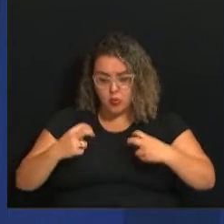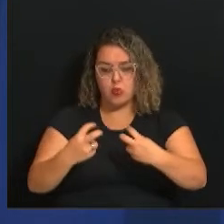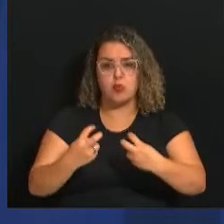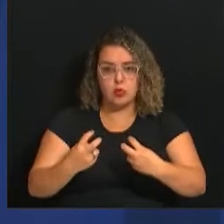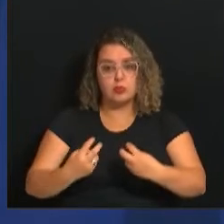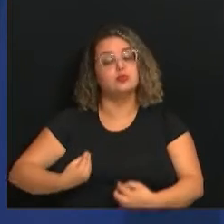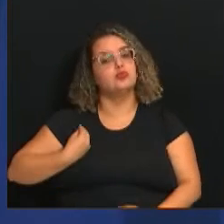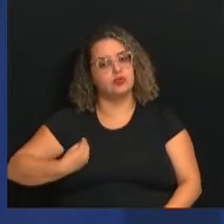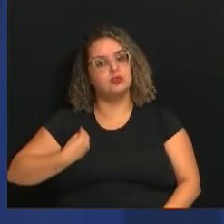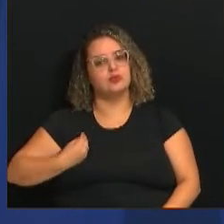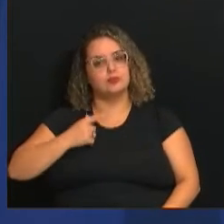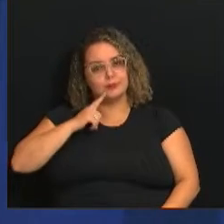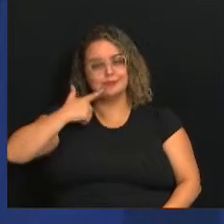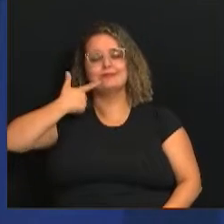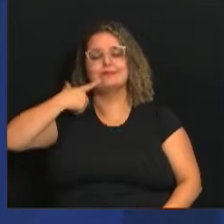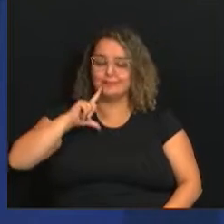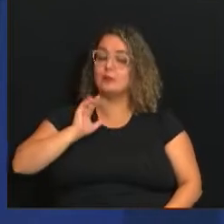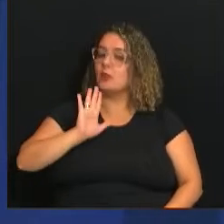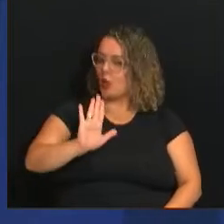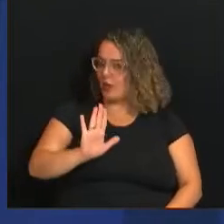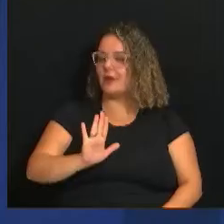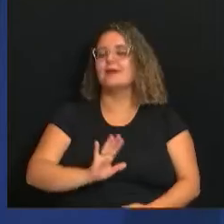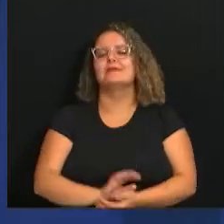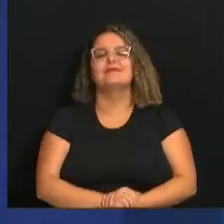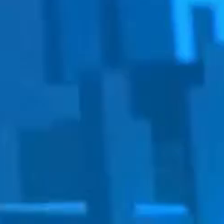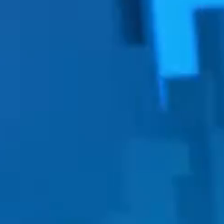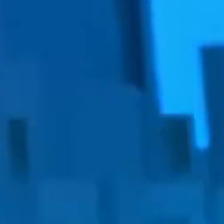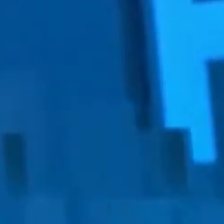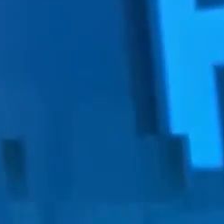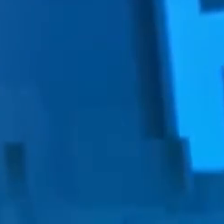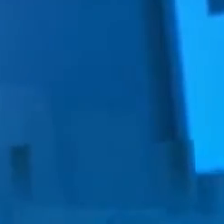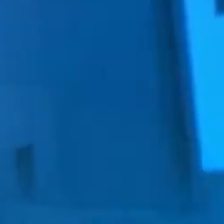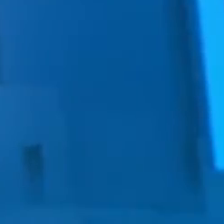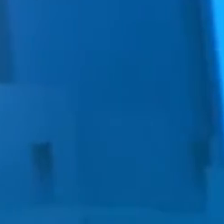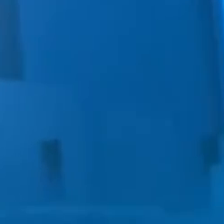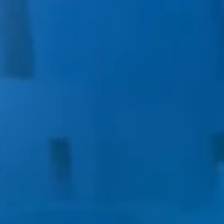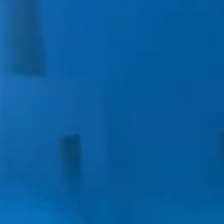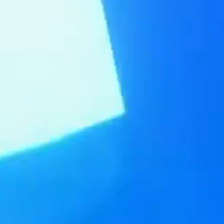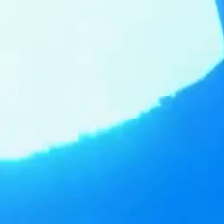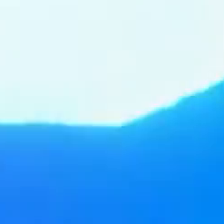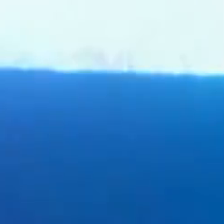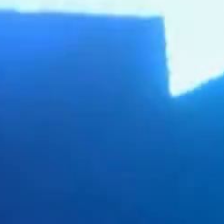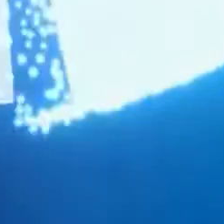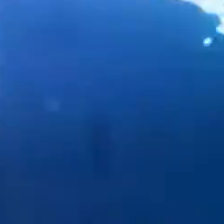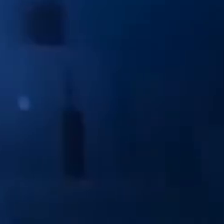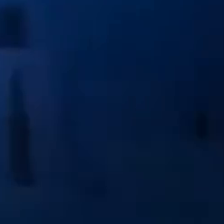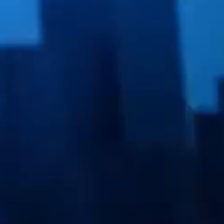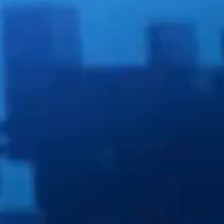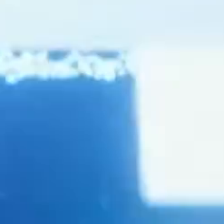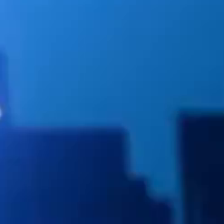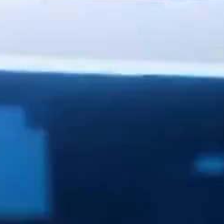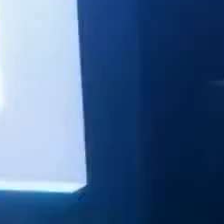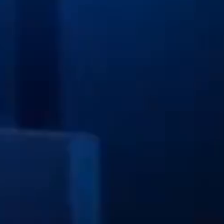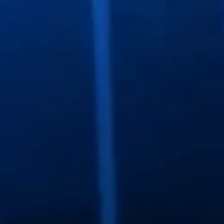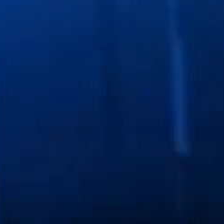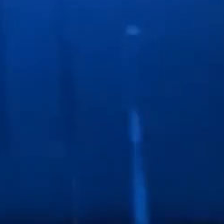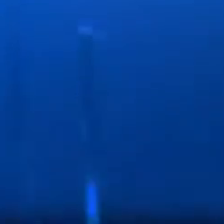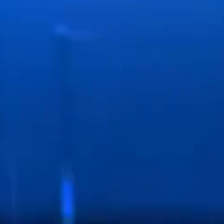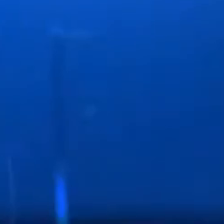Lembrando que começa com o comunicado de vereadores e às 10h, então, a gente tem a discussão e votação dos projetos da pauta. A gente lembra que